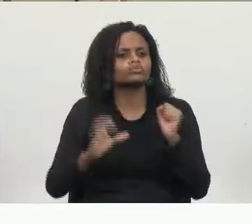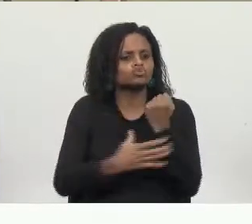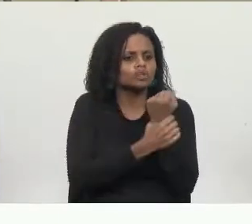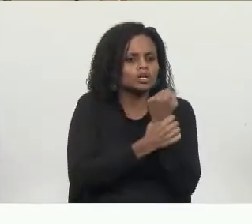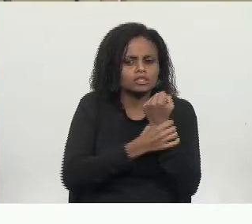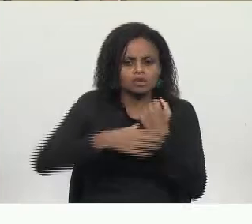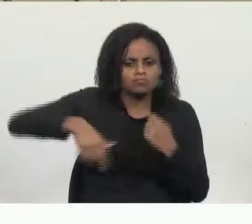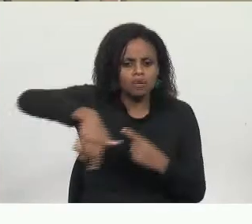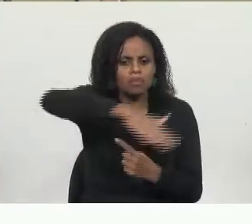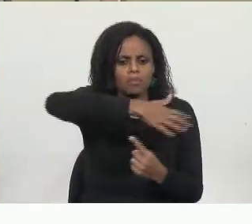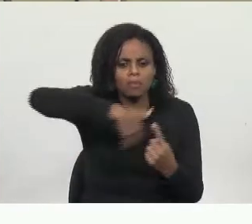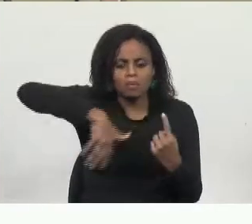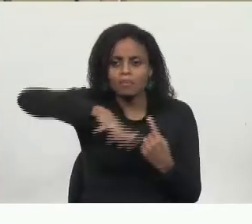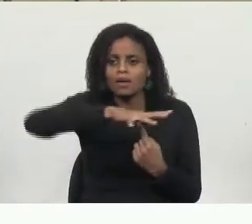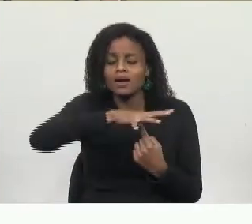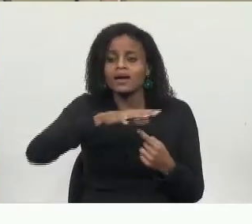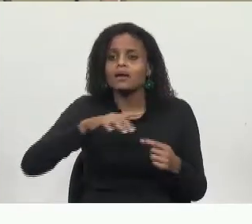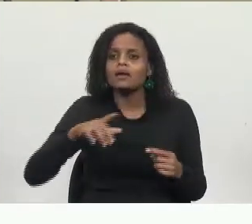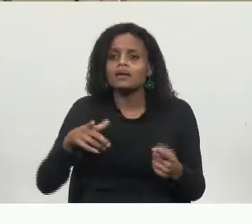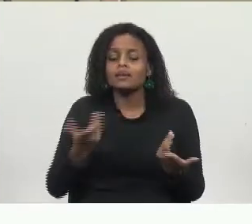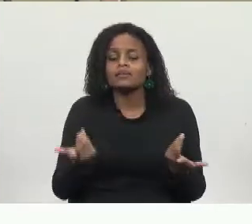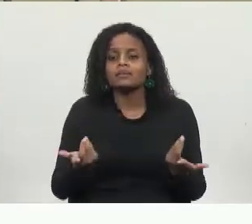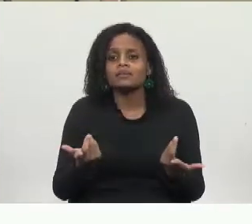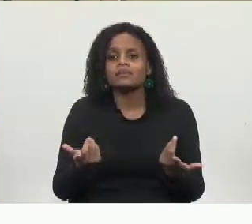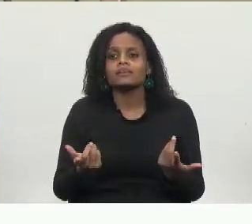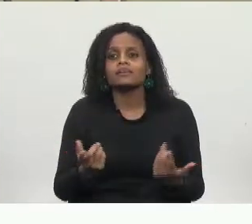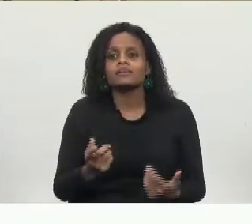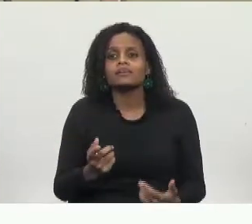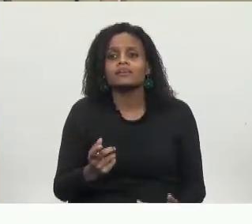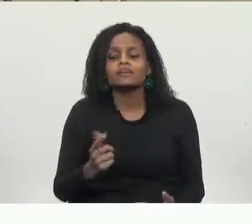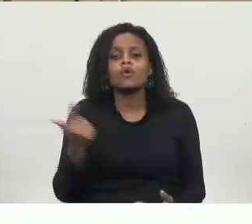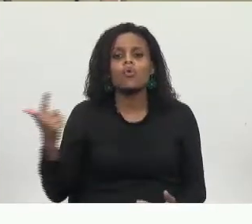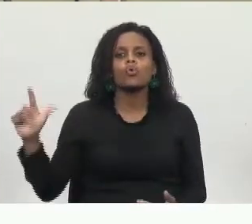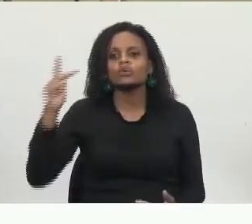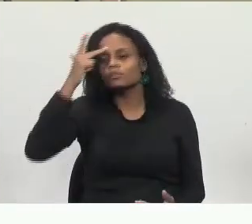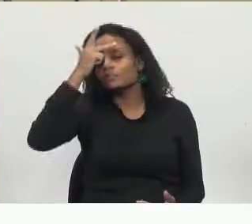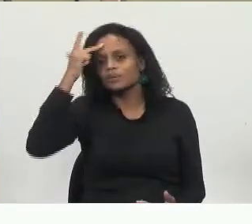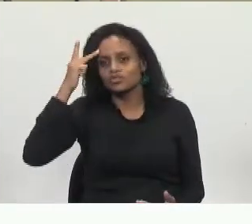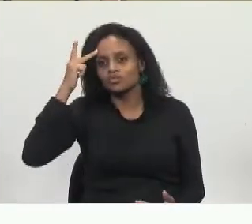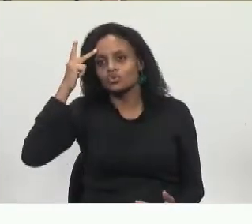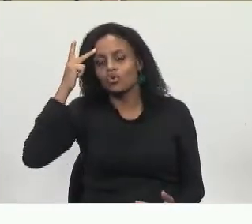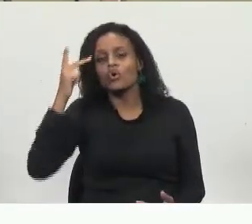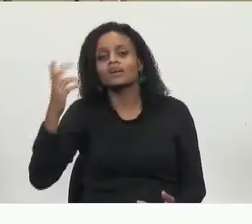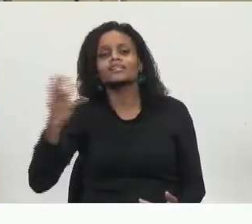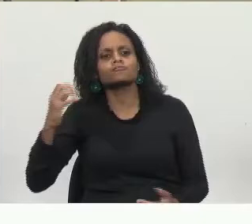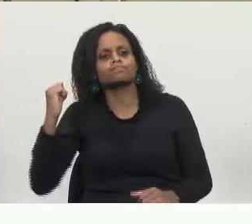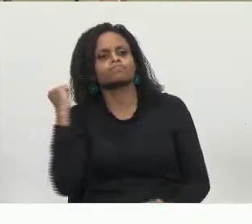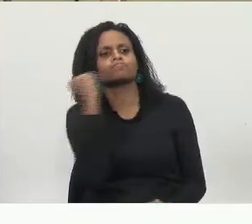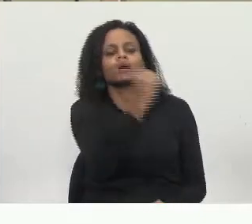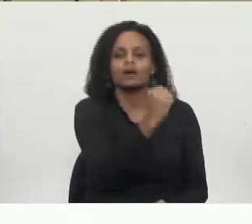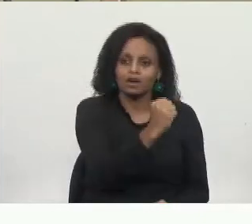torno, e mesmo assim, um ex-militante do PSOL tentou matá-lo.